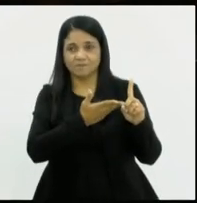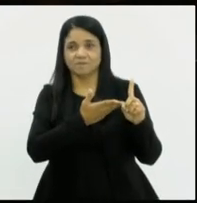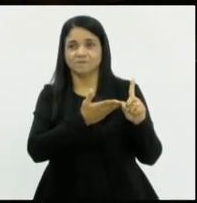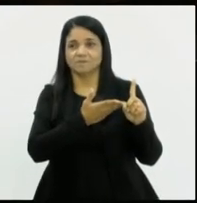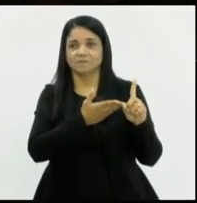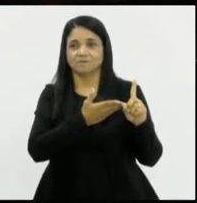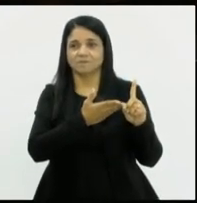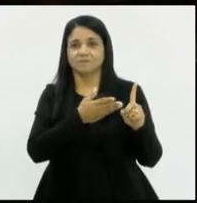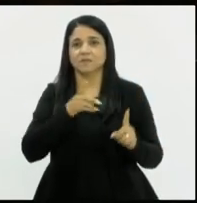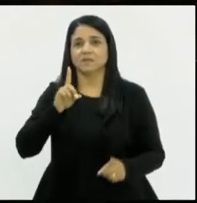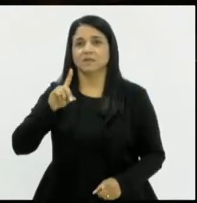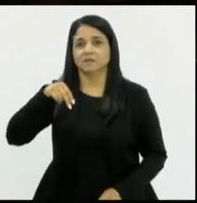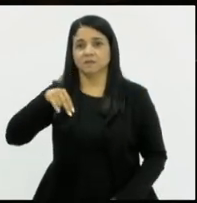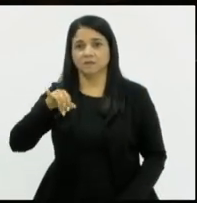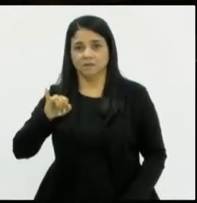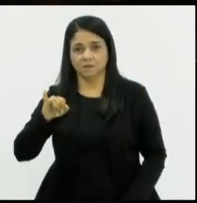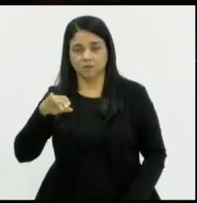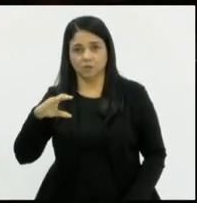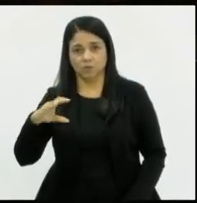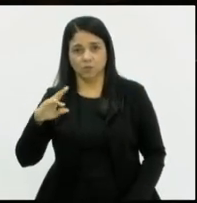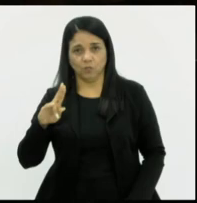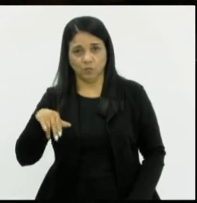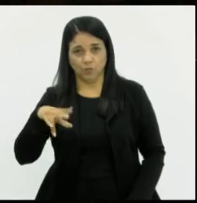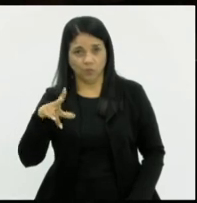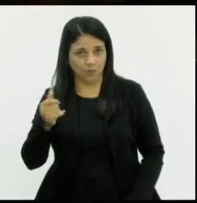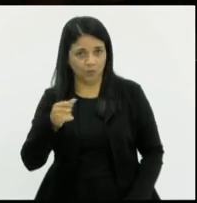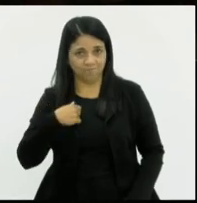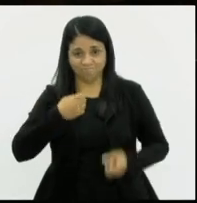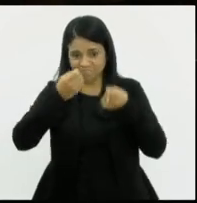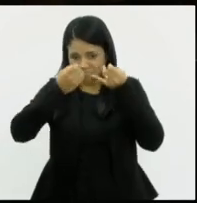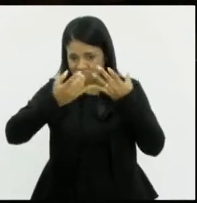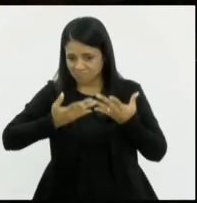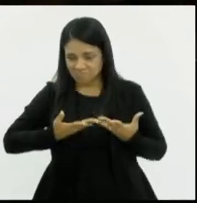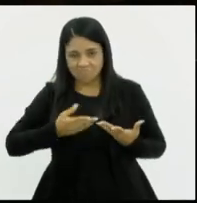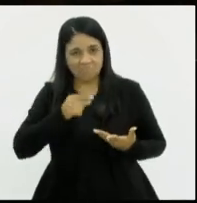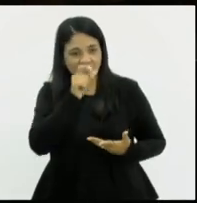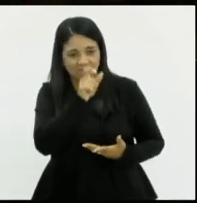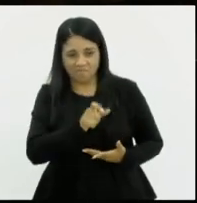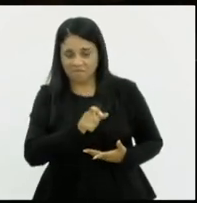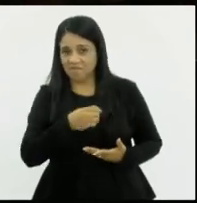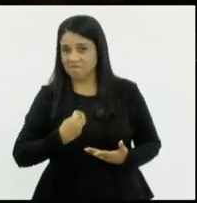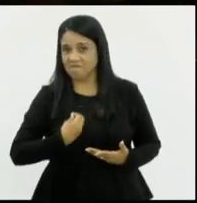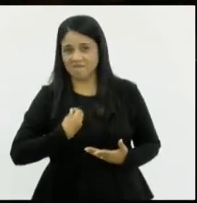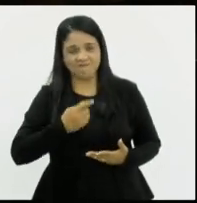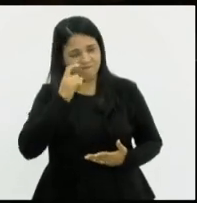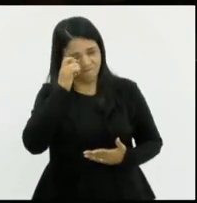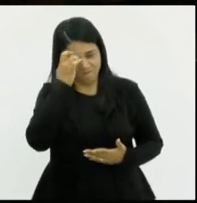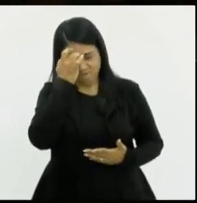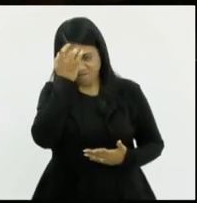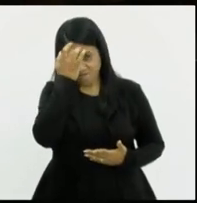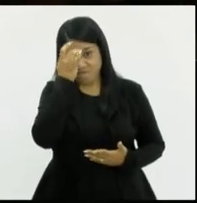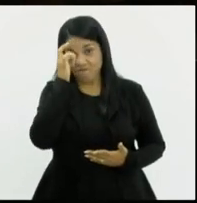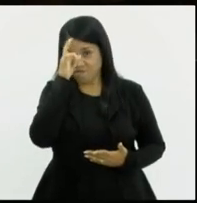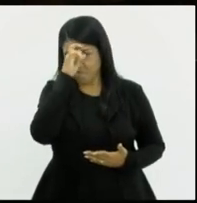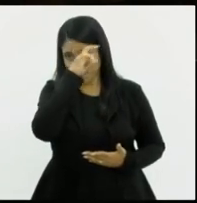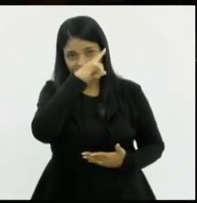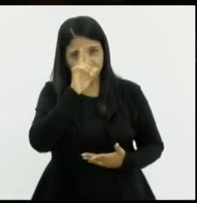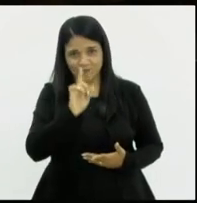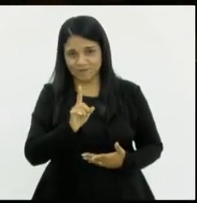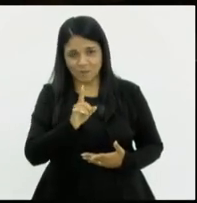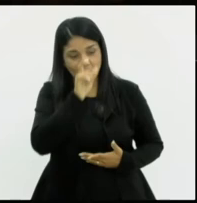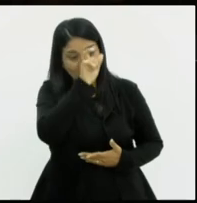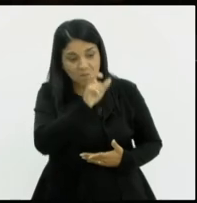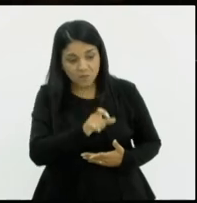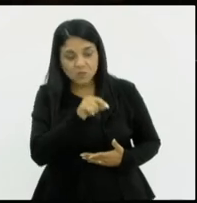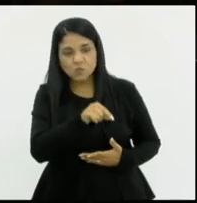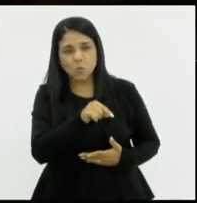É a Dani Cunha, que falar de Dani Cunha não é difícil, porque é uma pessoa que